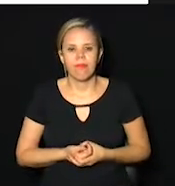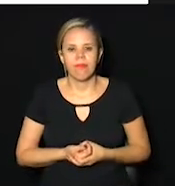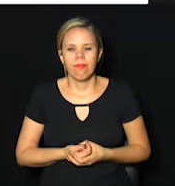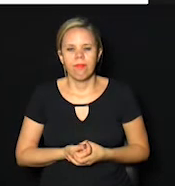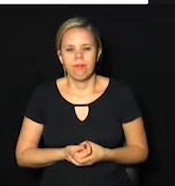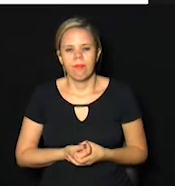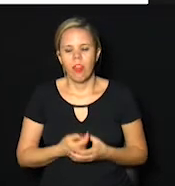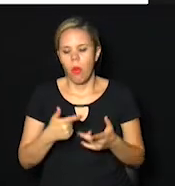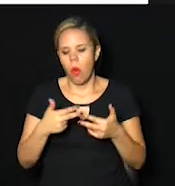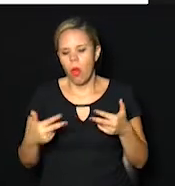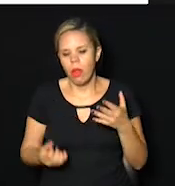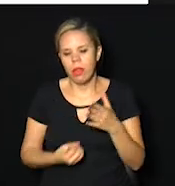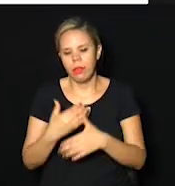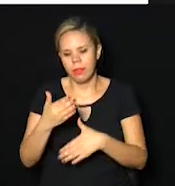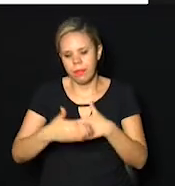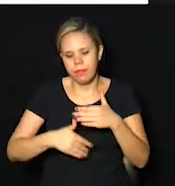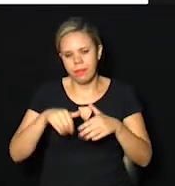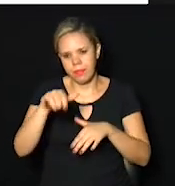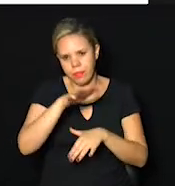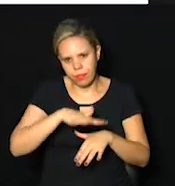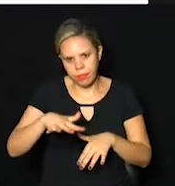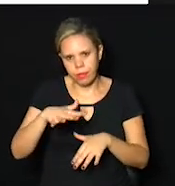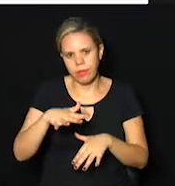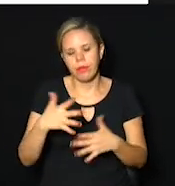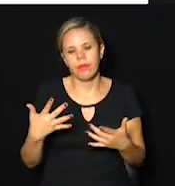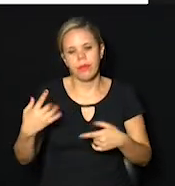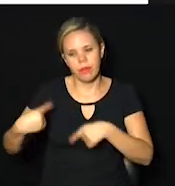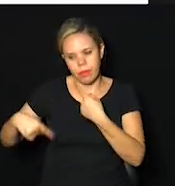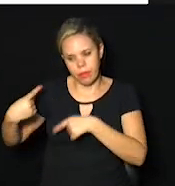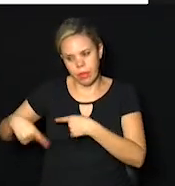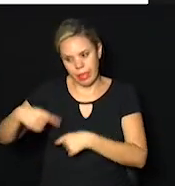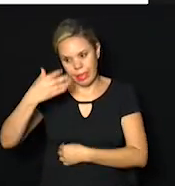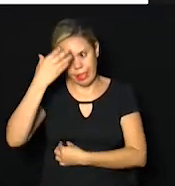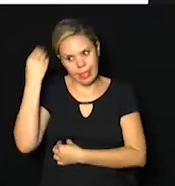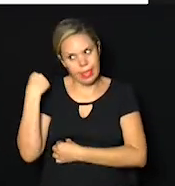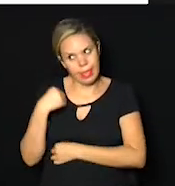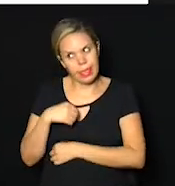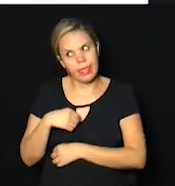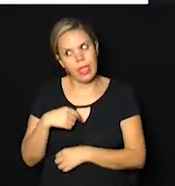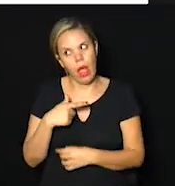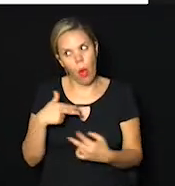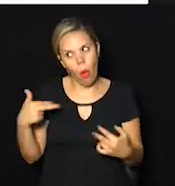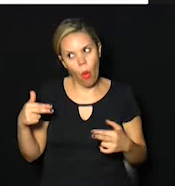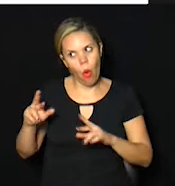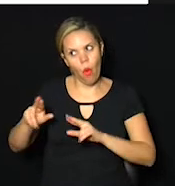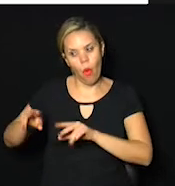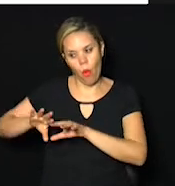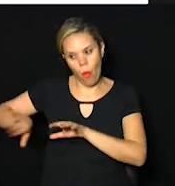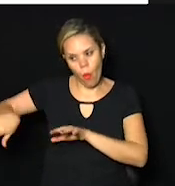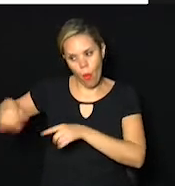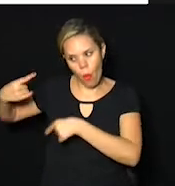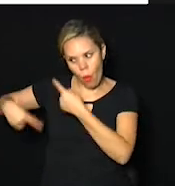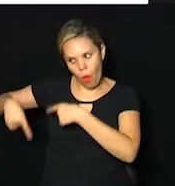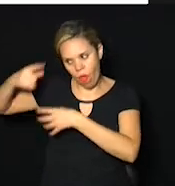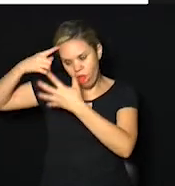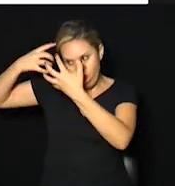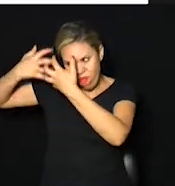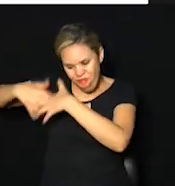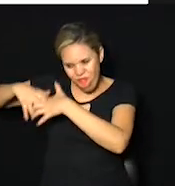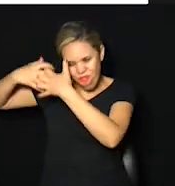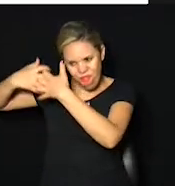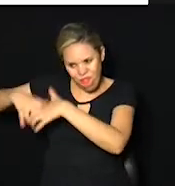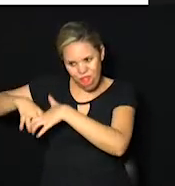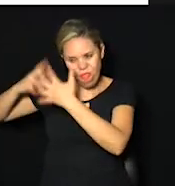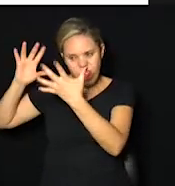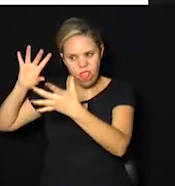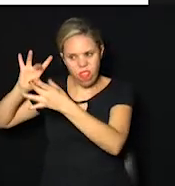coisas que acontecem no ambiente político. A gente se esquece de que política é algo que tem uma racionalidade embutida.